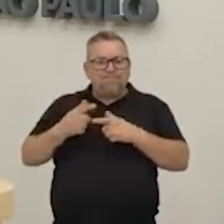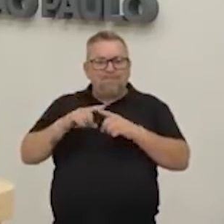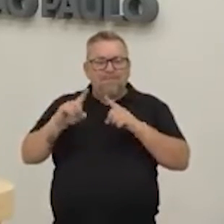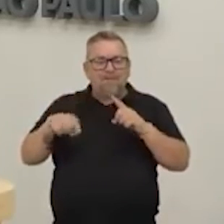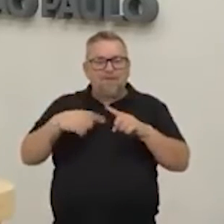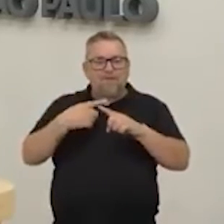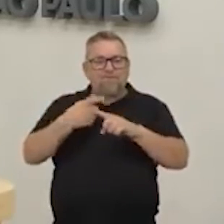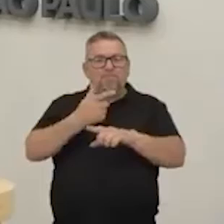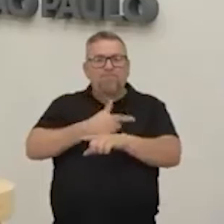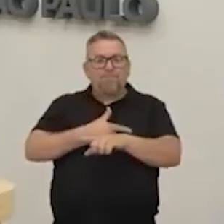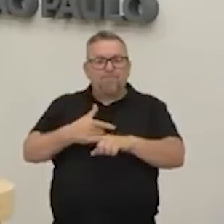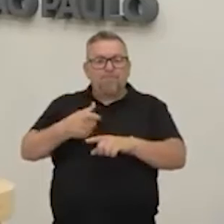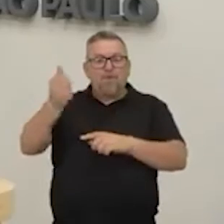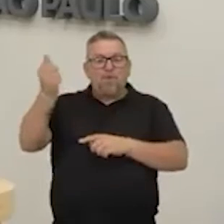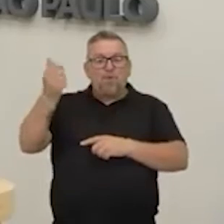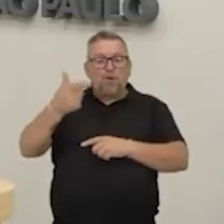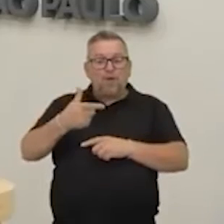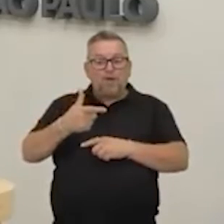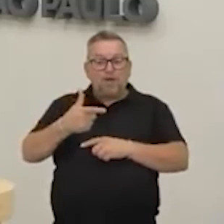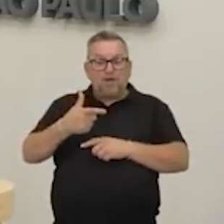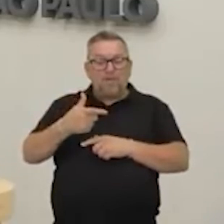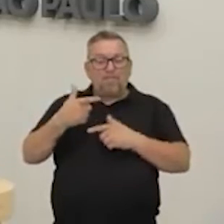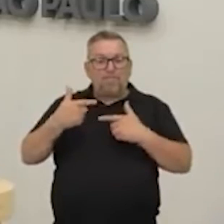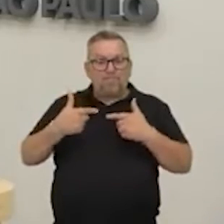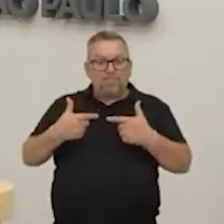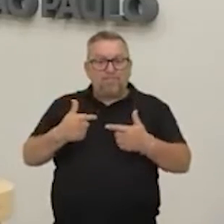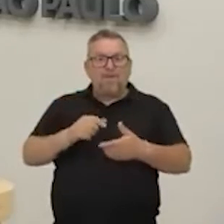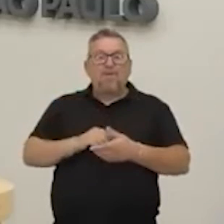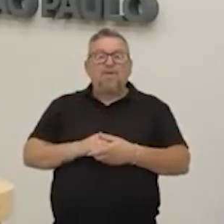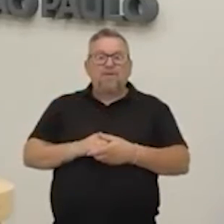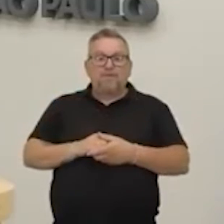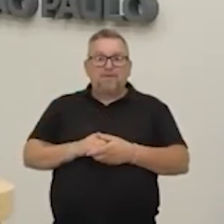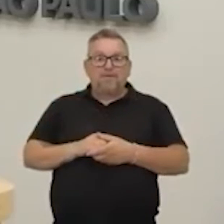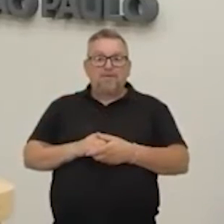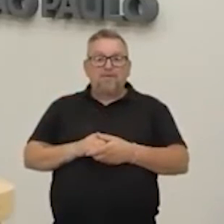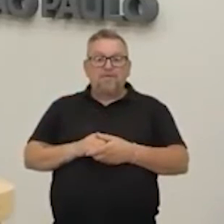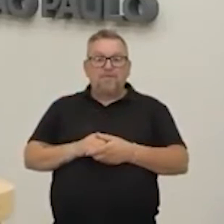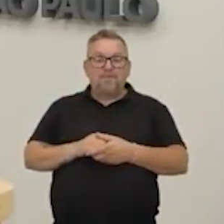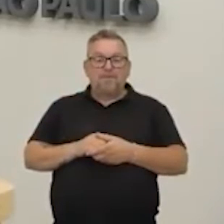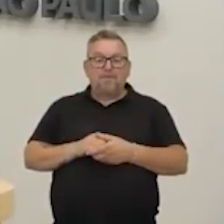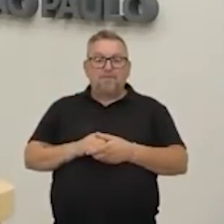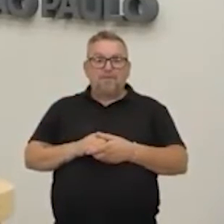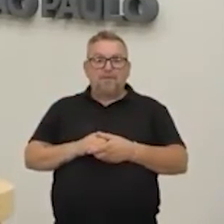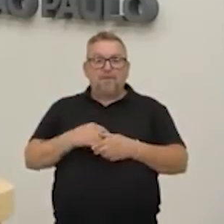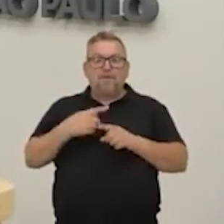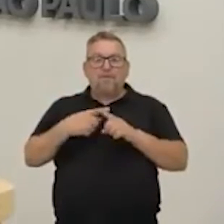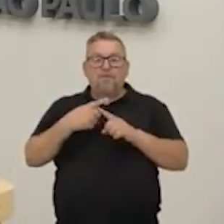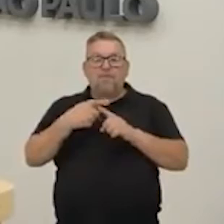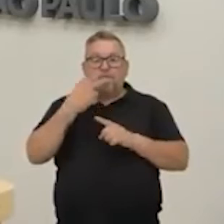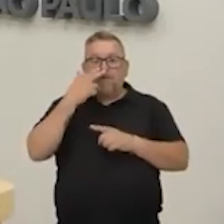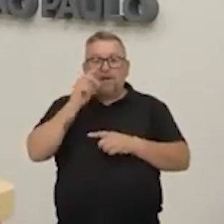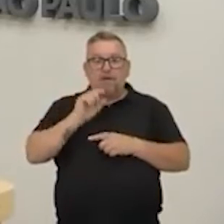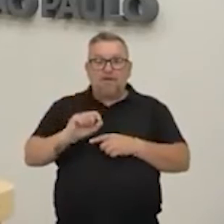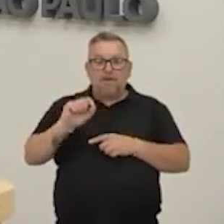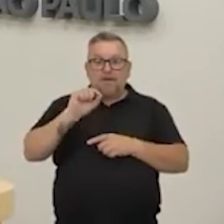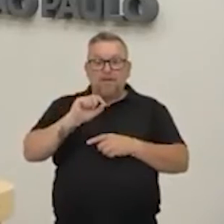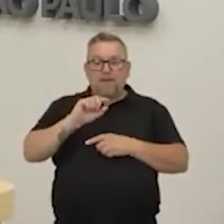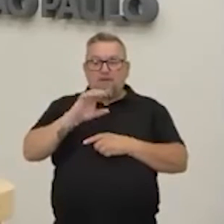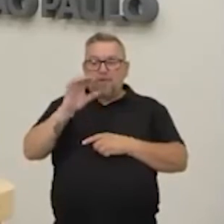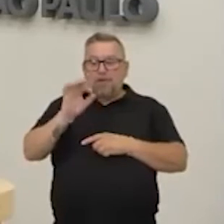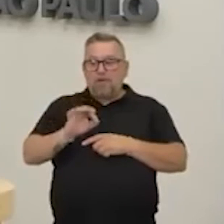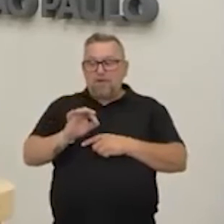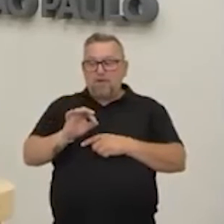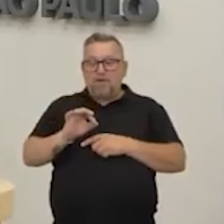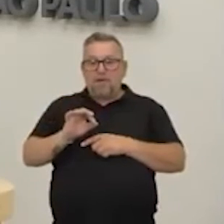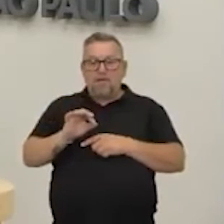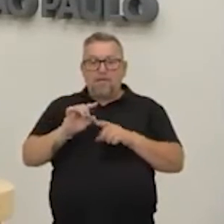diplomáticas do que propriamente por guerras, né? Até porque dá a impressão, né, não é certeza